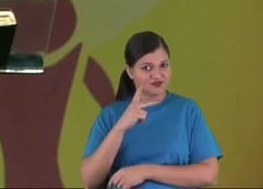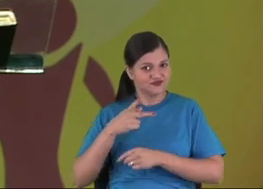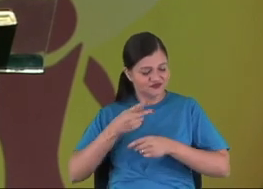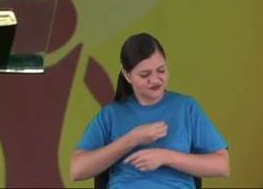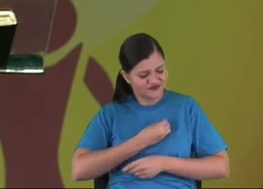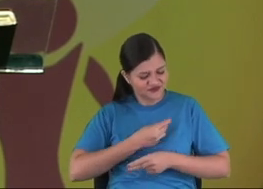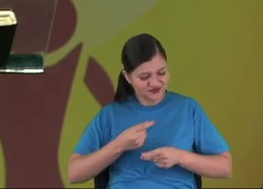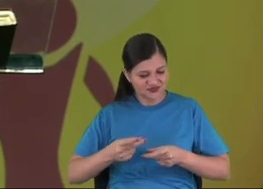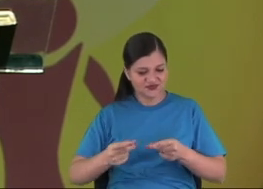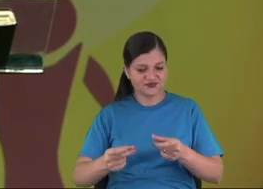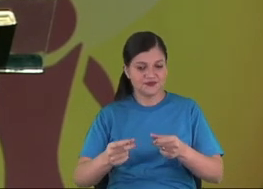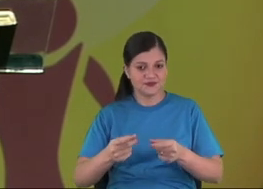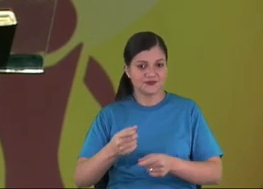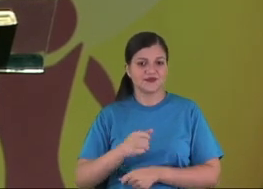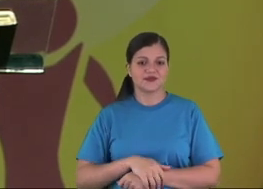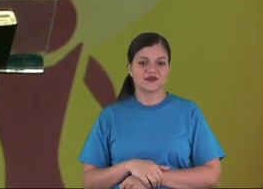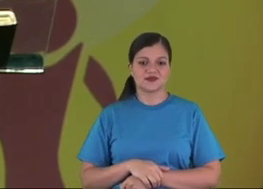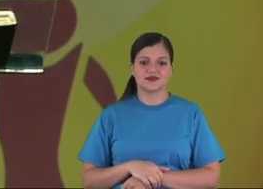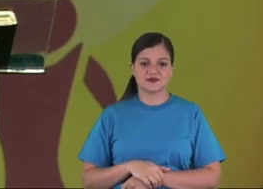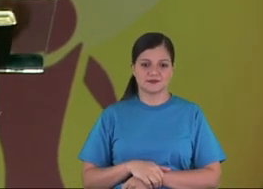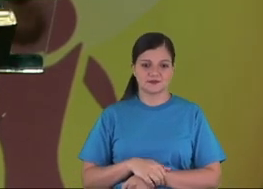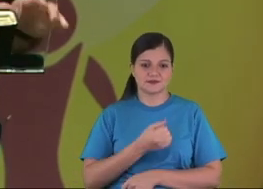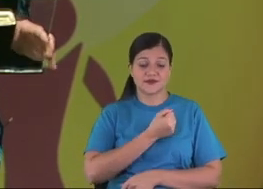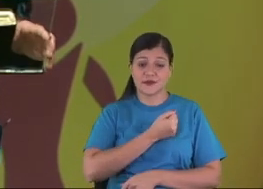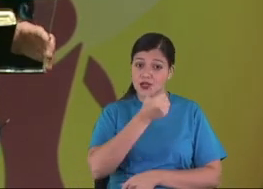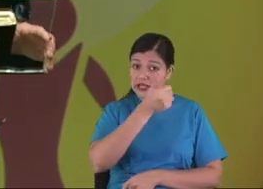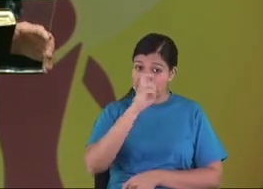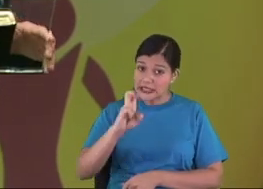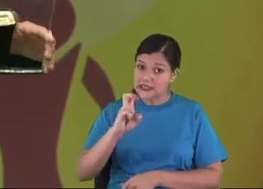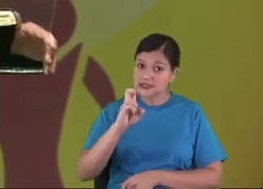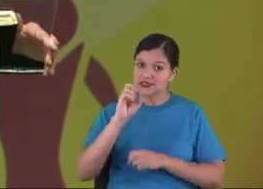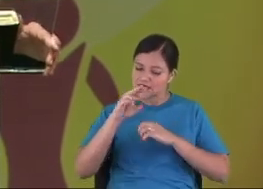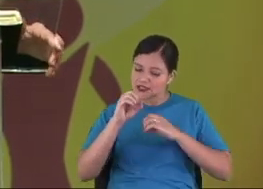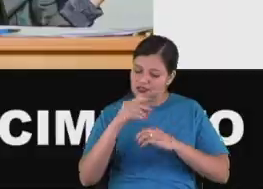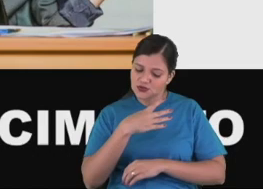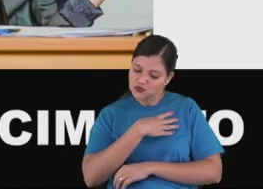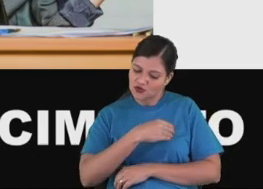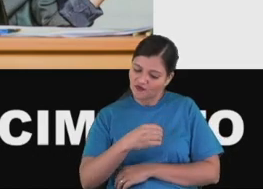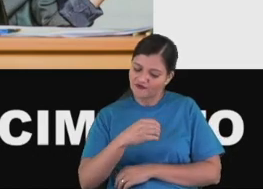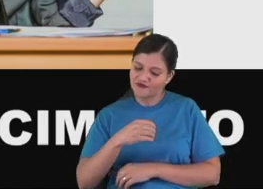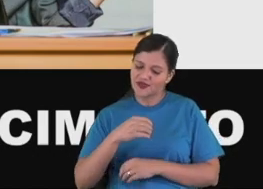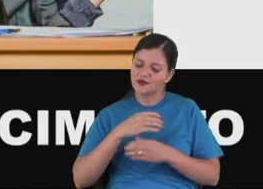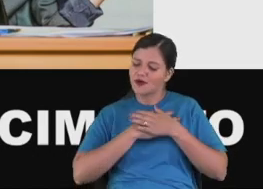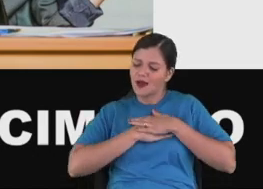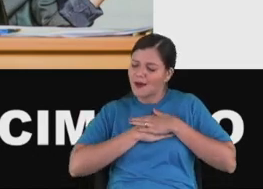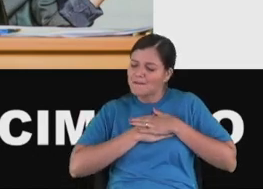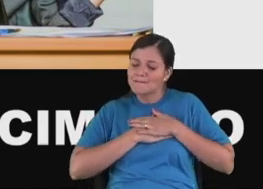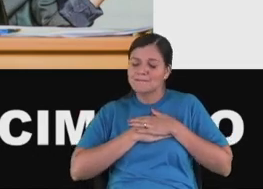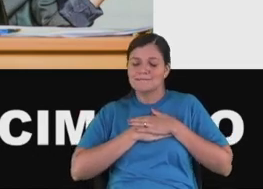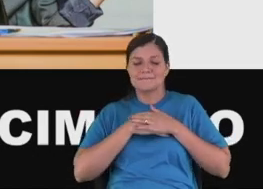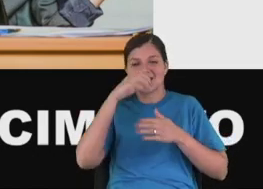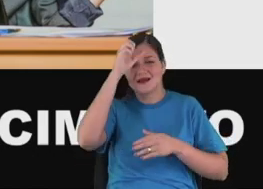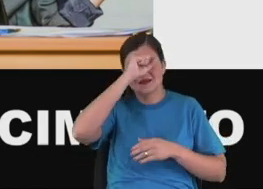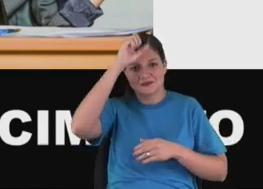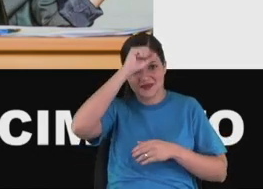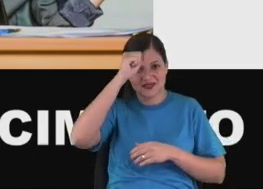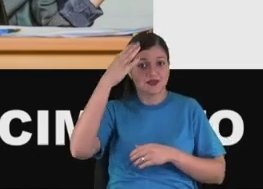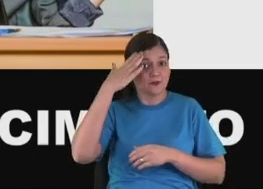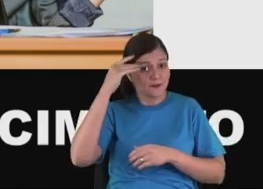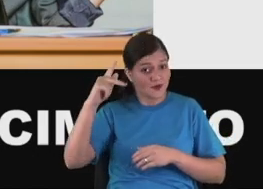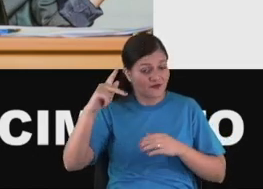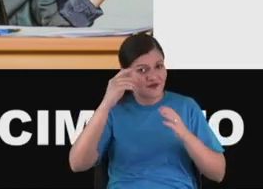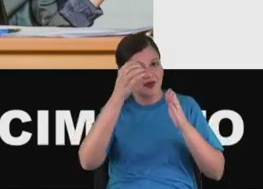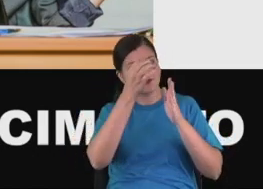eternidades. Número 15, ensine o seu filho a amar o conhecimento. Amar o conhecimento, Provérbios capítulo 12, verso